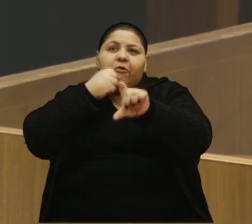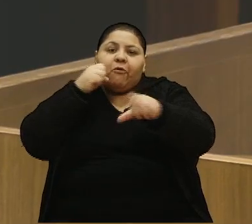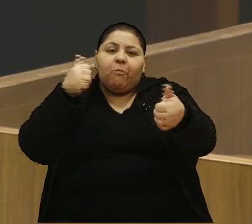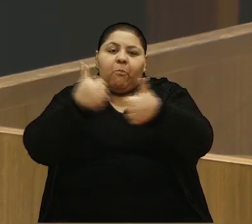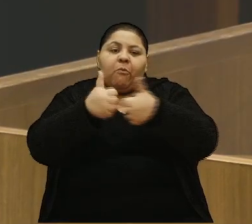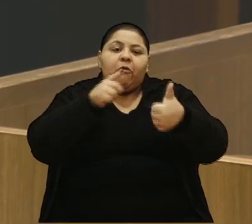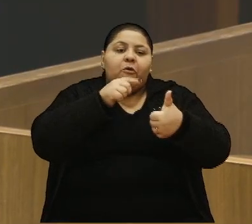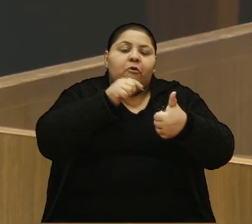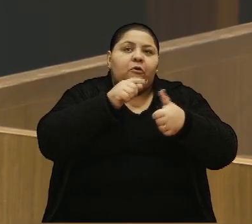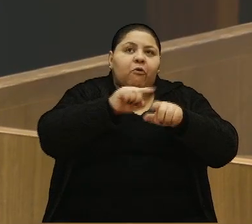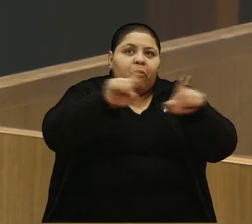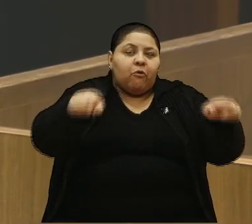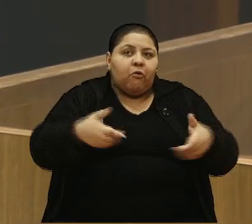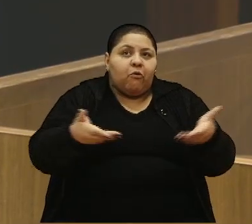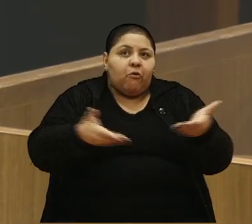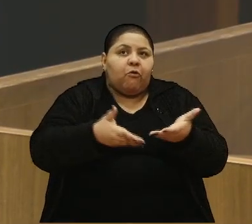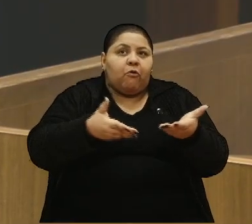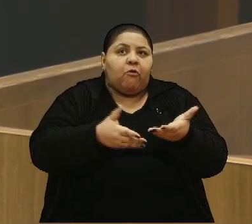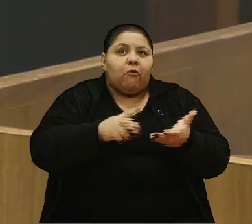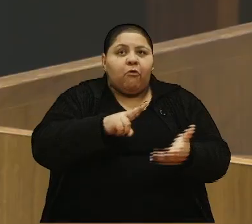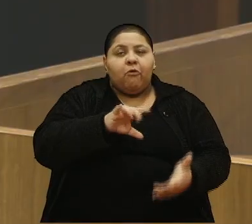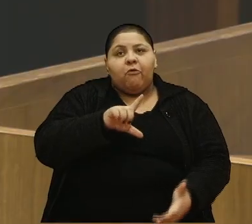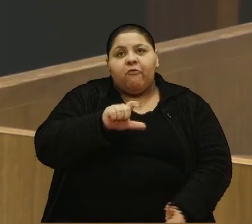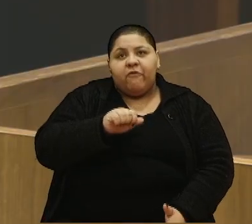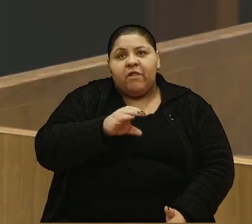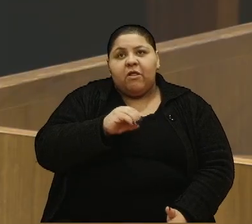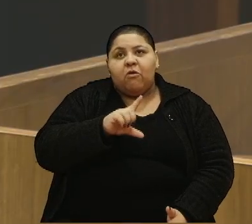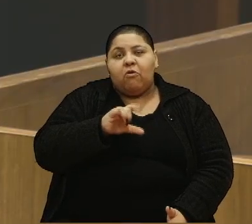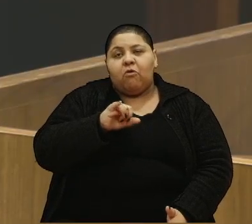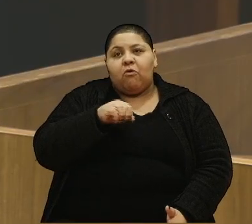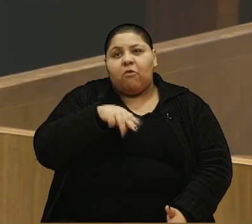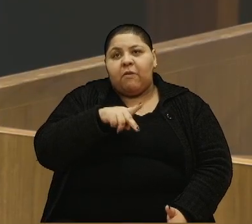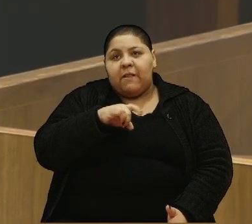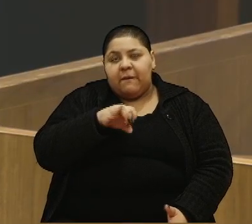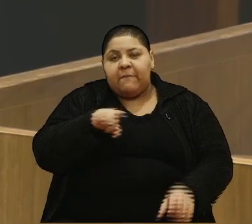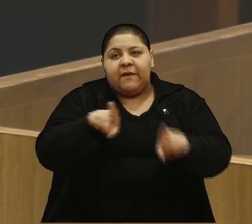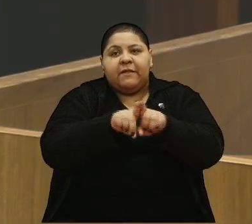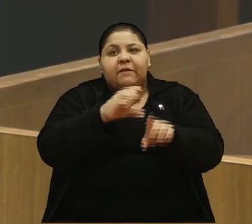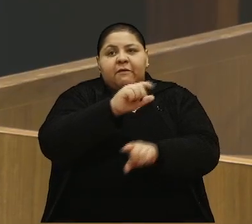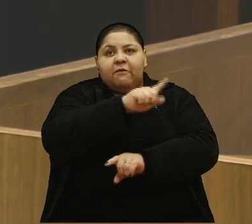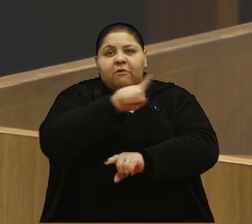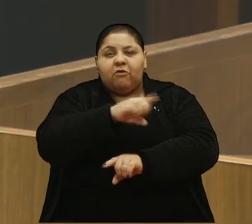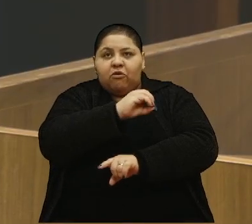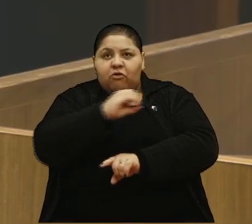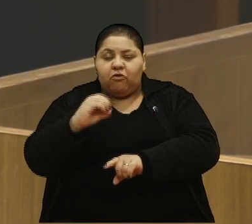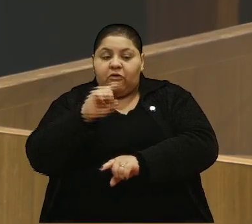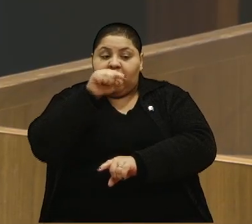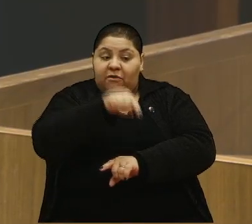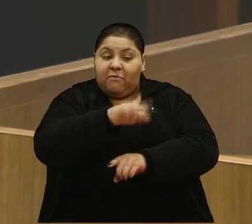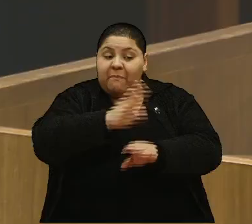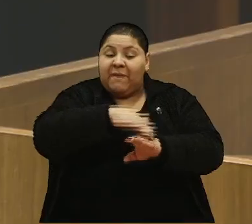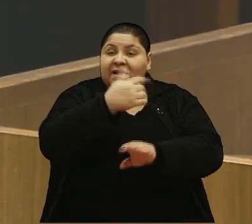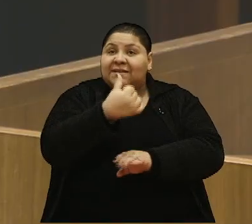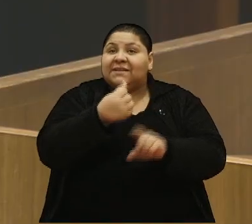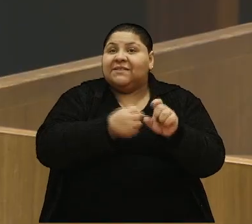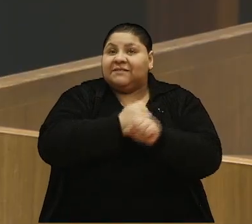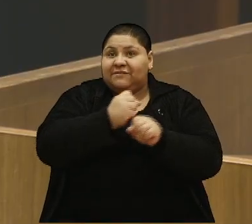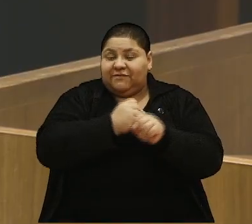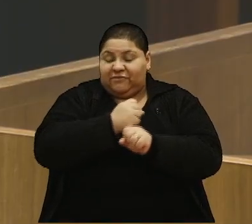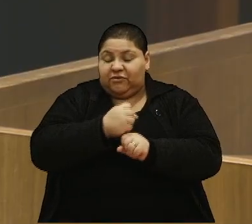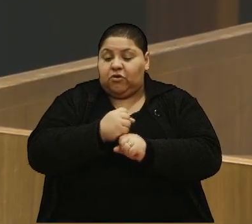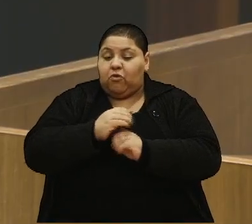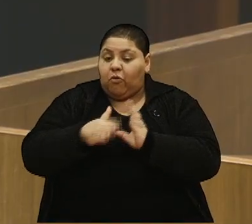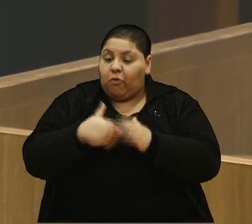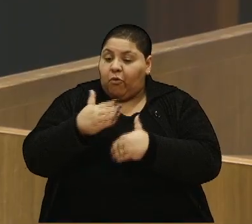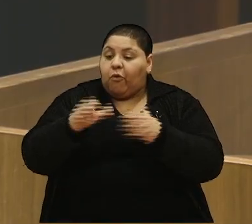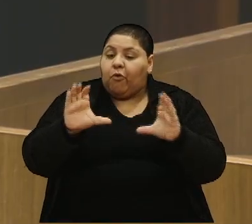lago, onde hoje estão localizados a Vila Olímpica e o Zoológico. Essa casa serviu como sede por mais de 6 anos. Com o tempo,